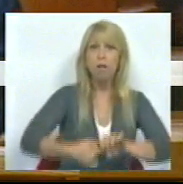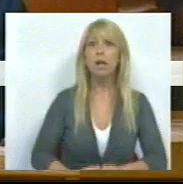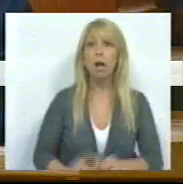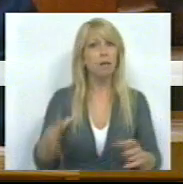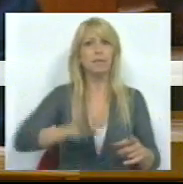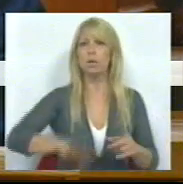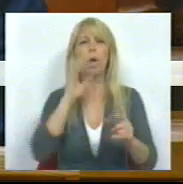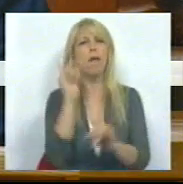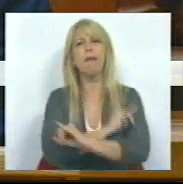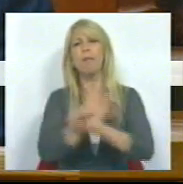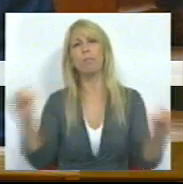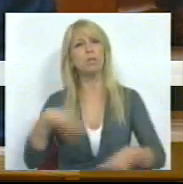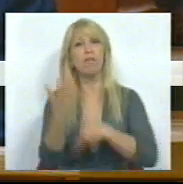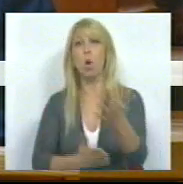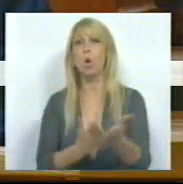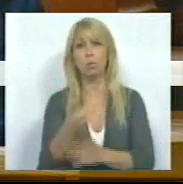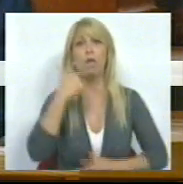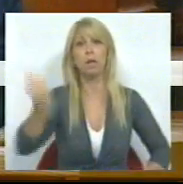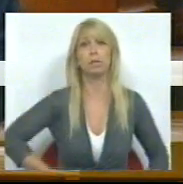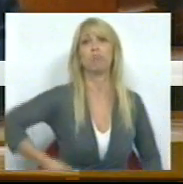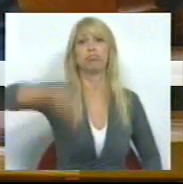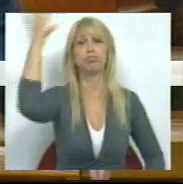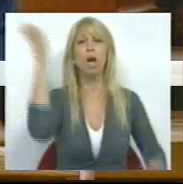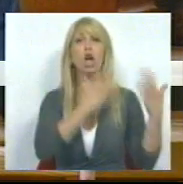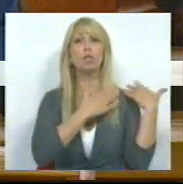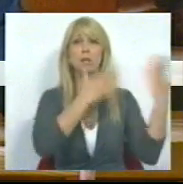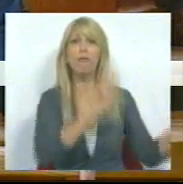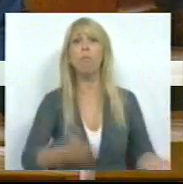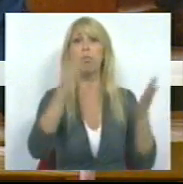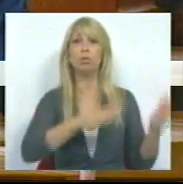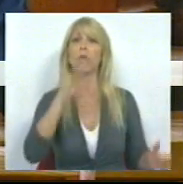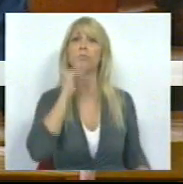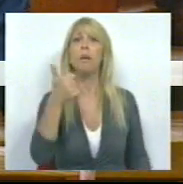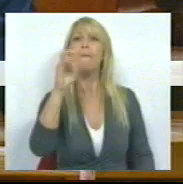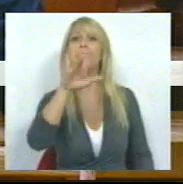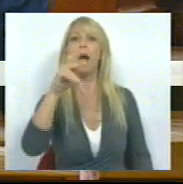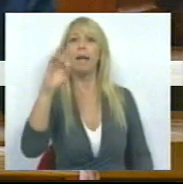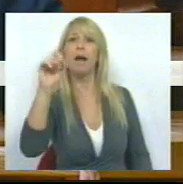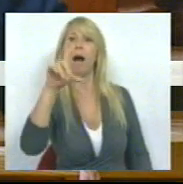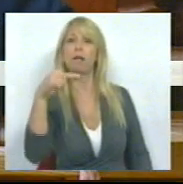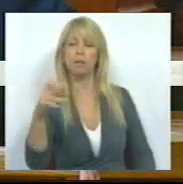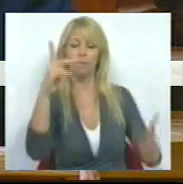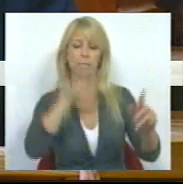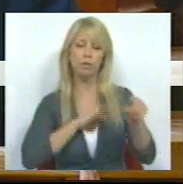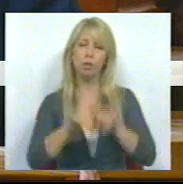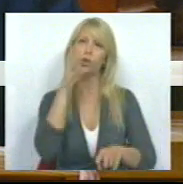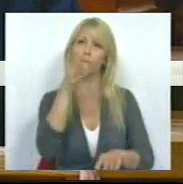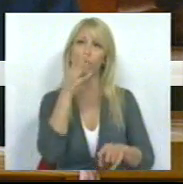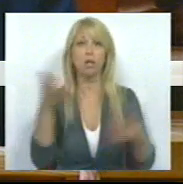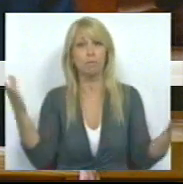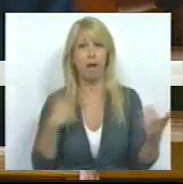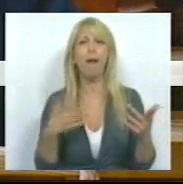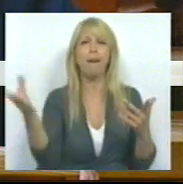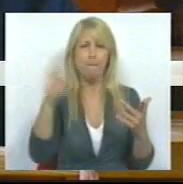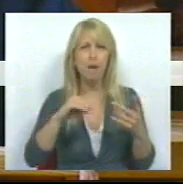os responsáveis de centenas de explorações pecuárias da Beira Alta. Senhores deputados, mas o rosário dos